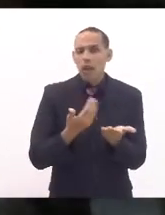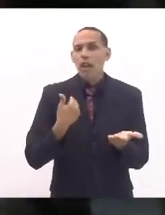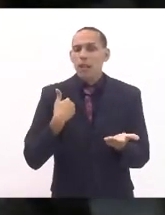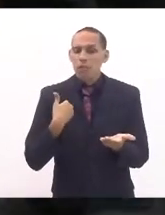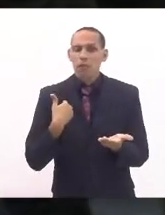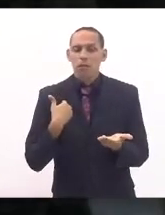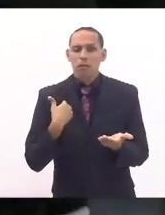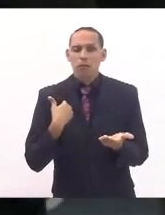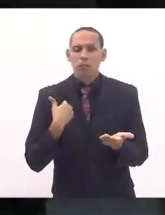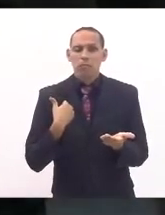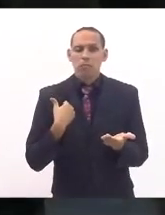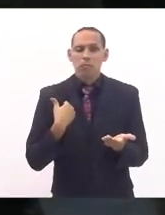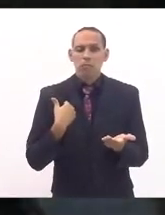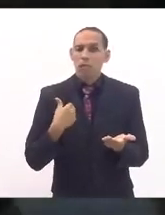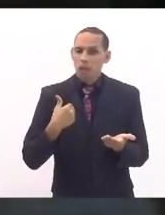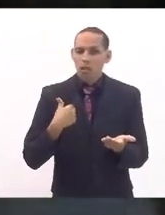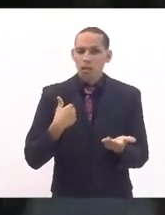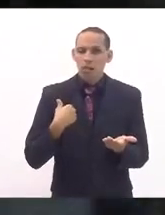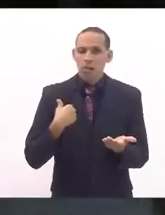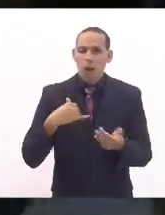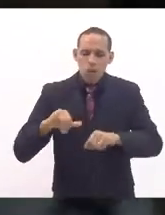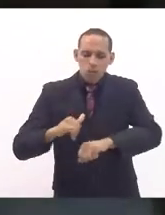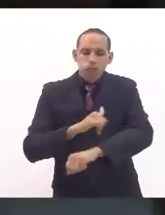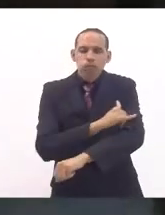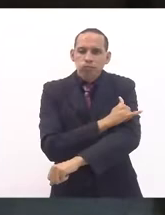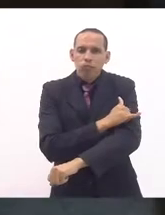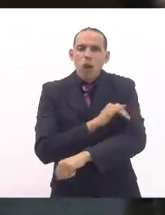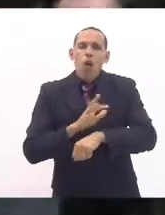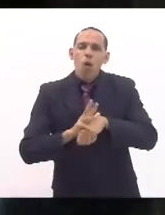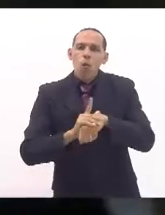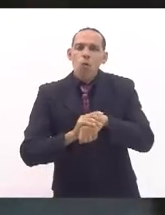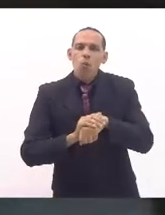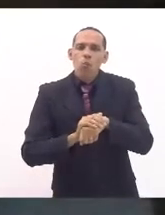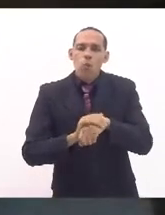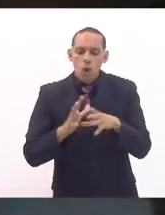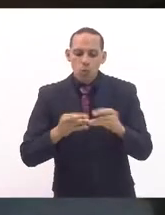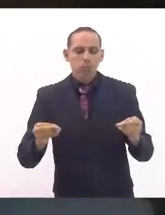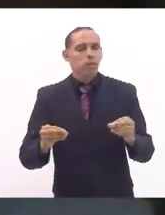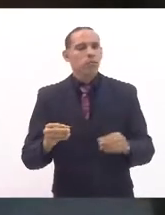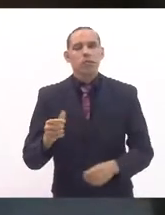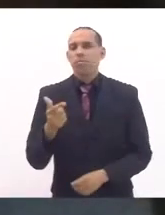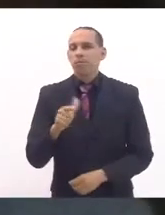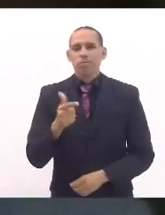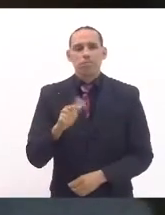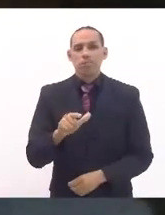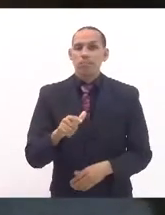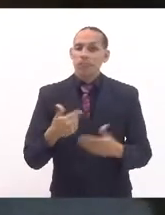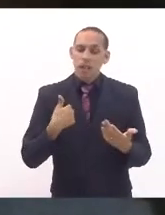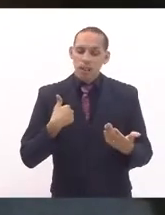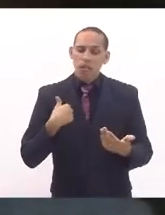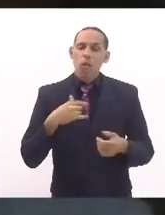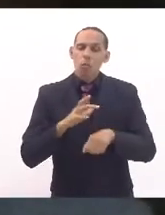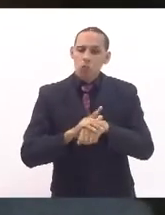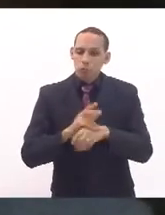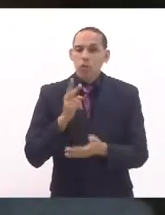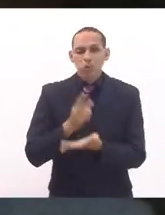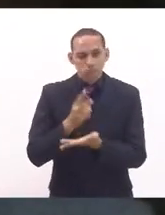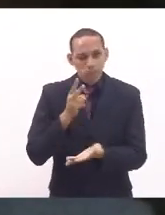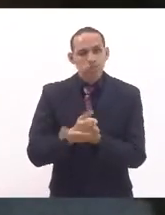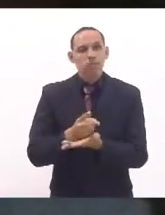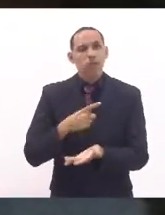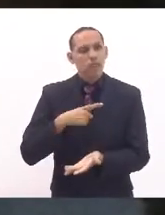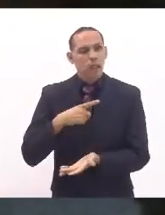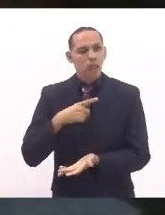tive, a obesidade é uma doença incurável, então posso dizer que ainda tenho essa doença e começou na minha